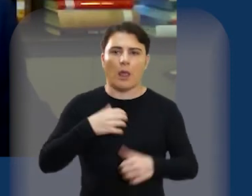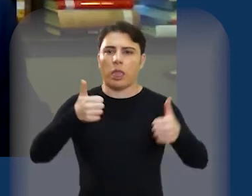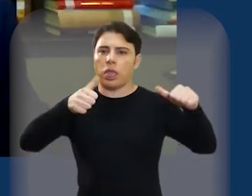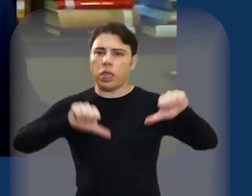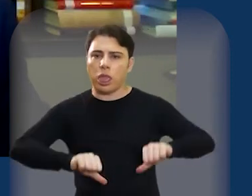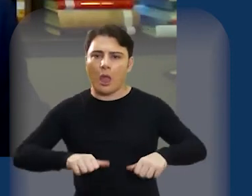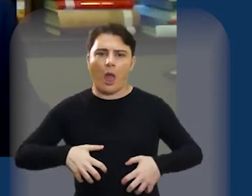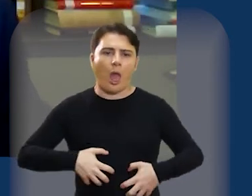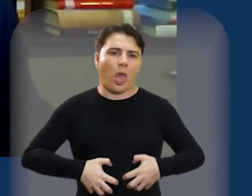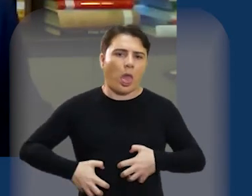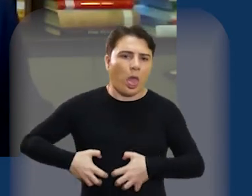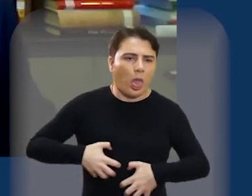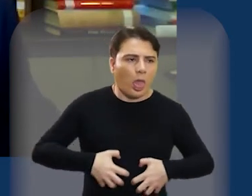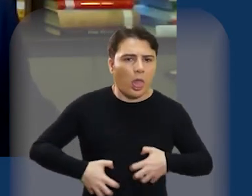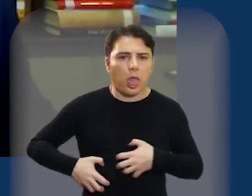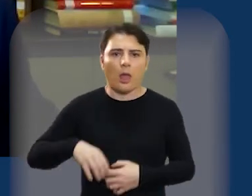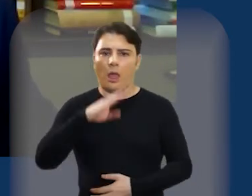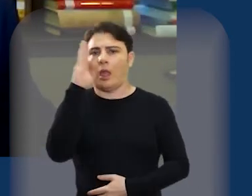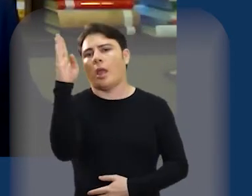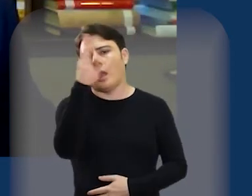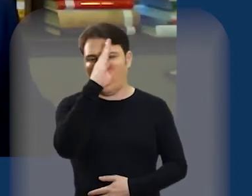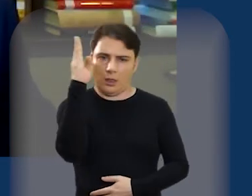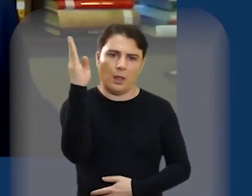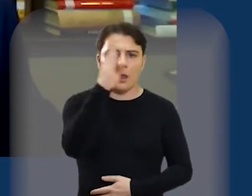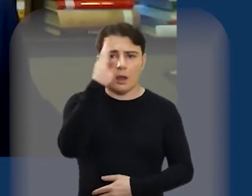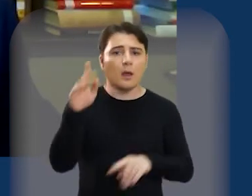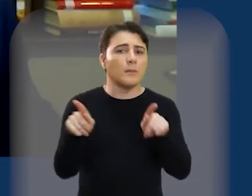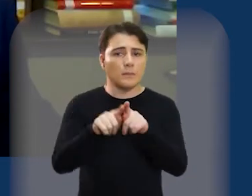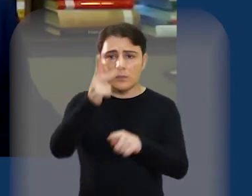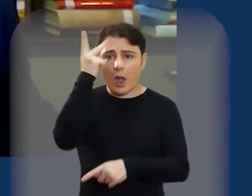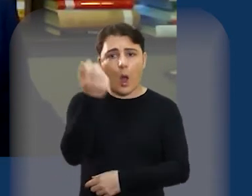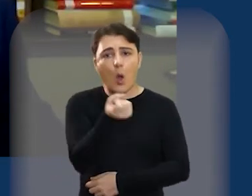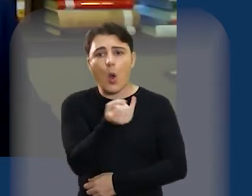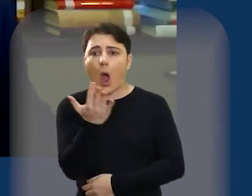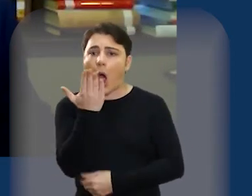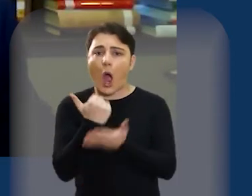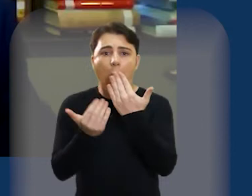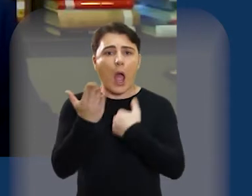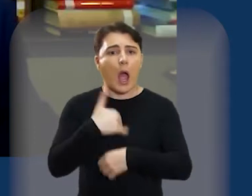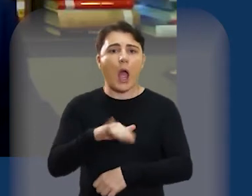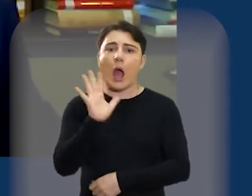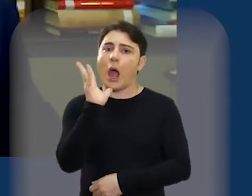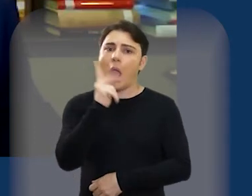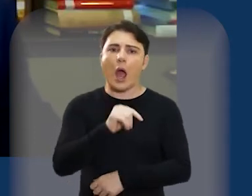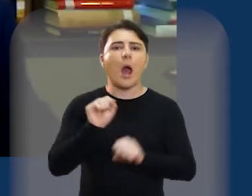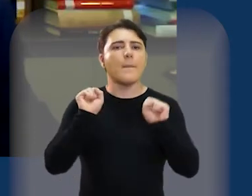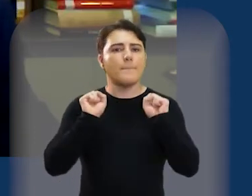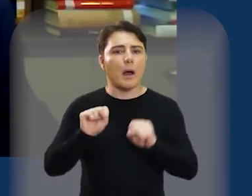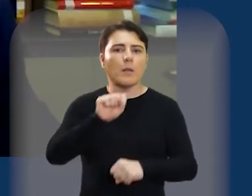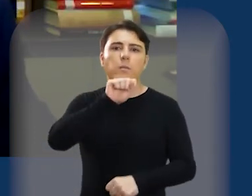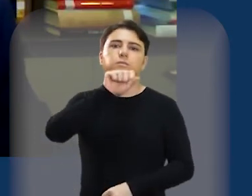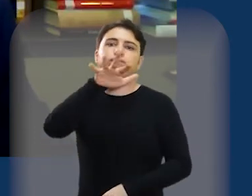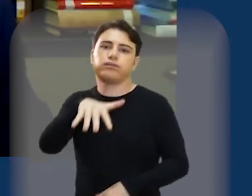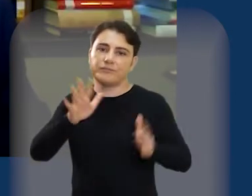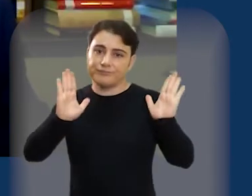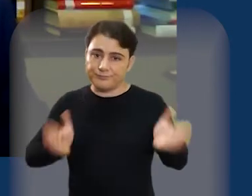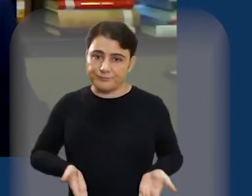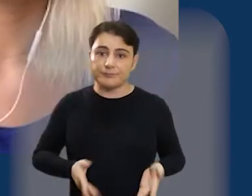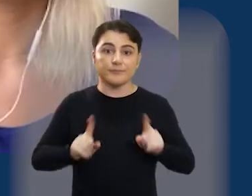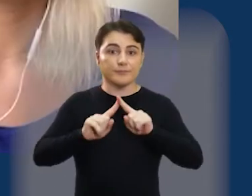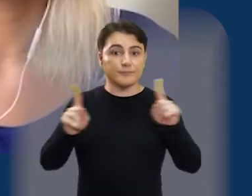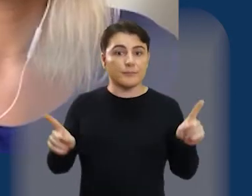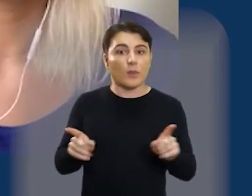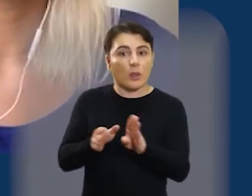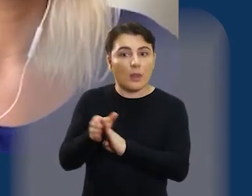por causa disso. Mas tem contraindicações, principalmente em pacientes que são idosos, pacientes portadores de diabetes tipo